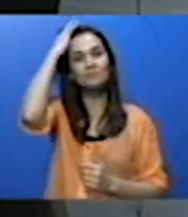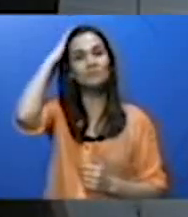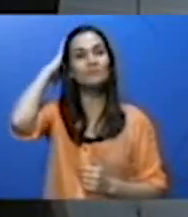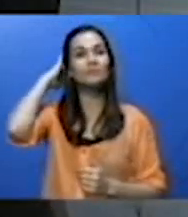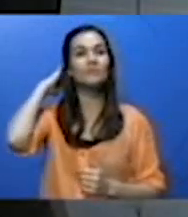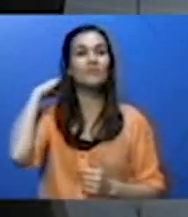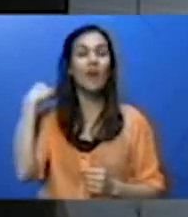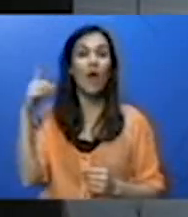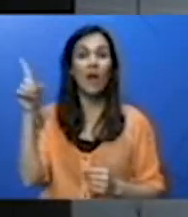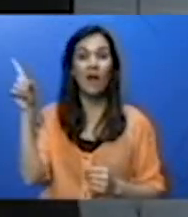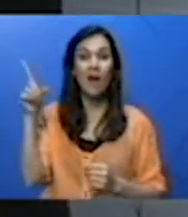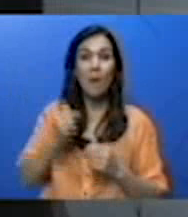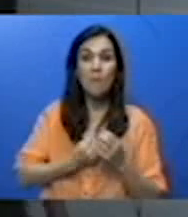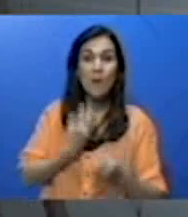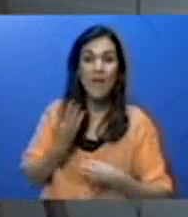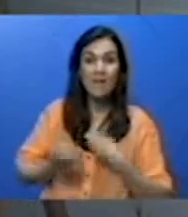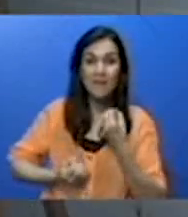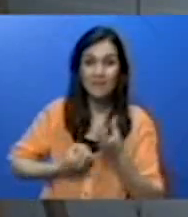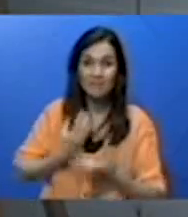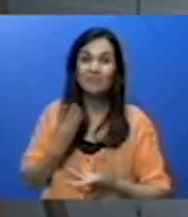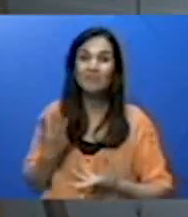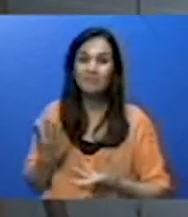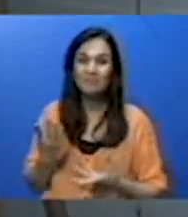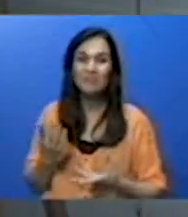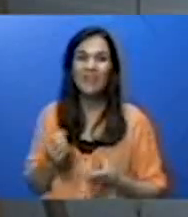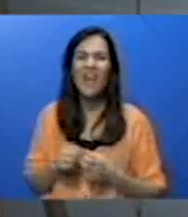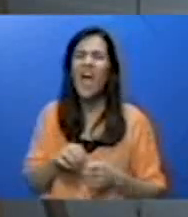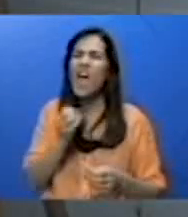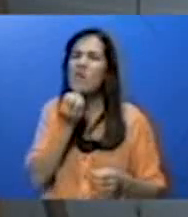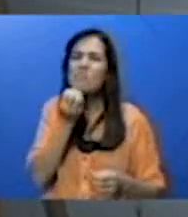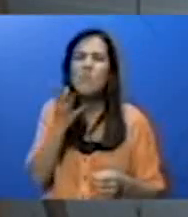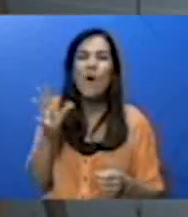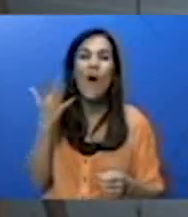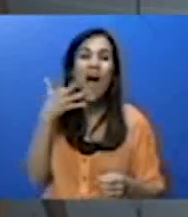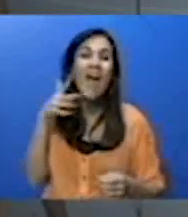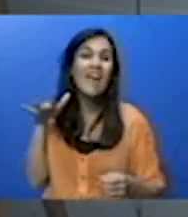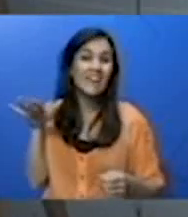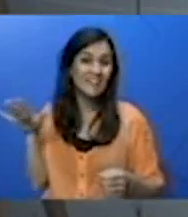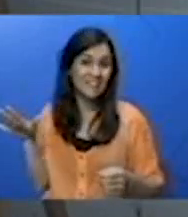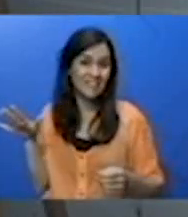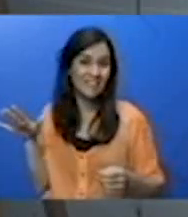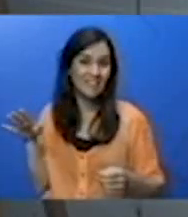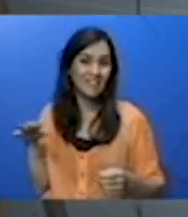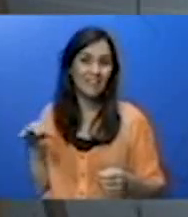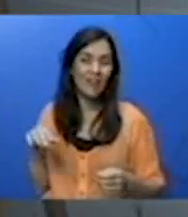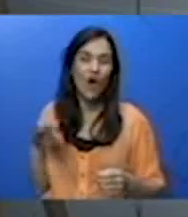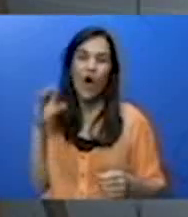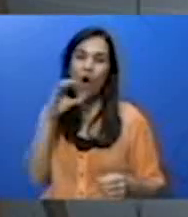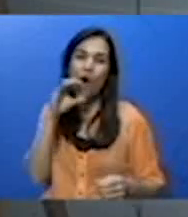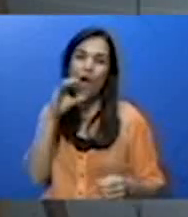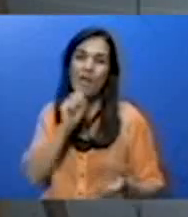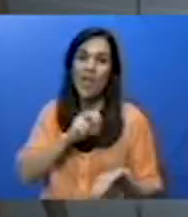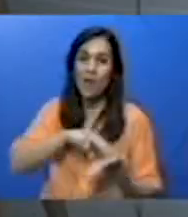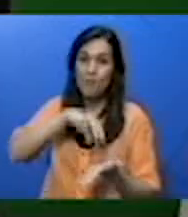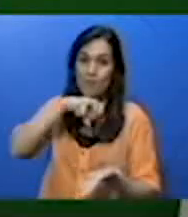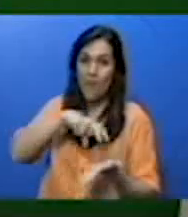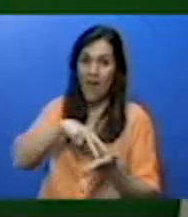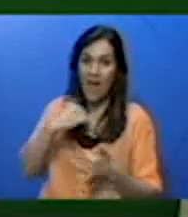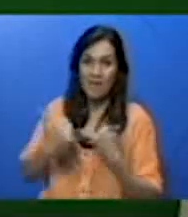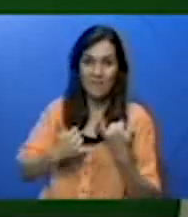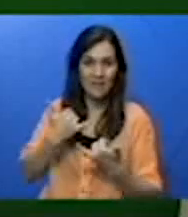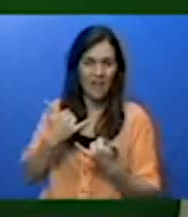O poeminha que nós lemos é muito bom ser criança, correr, pular, brincar. Não ter